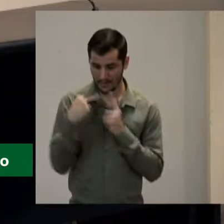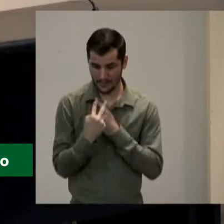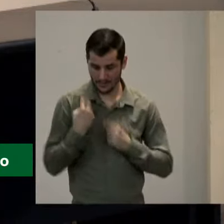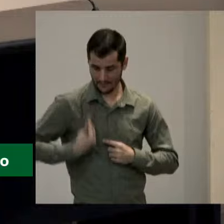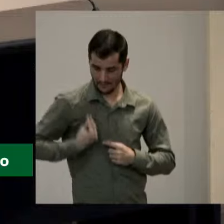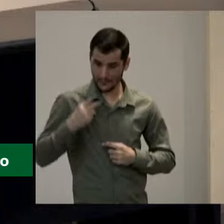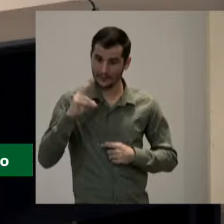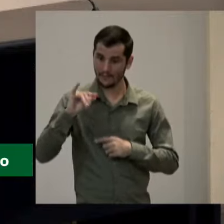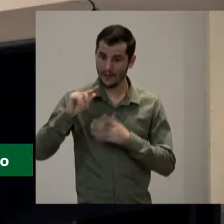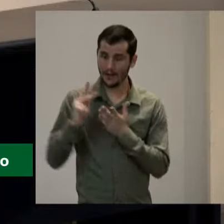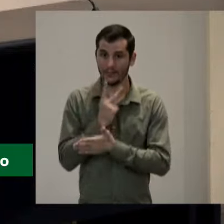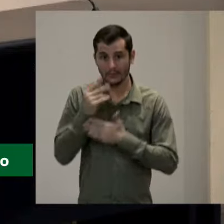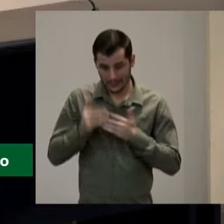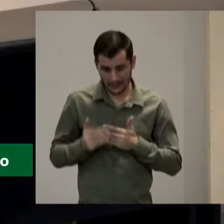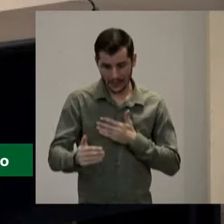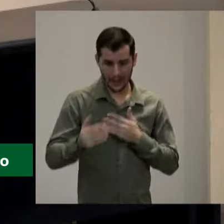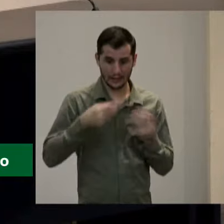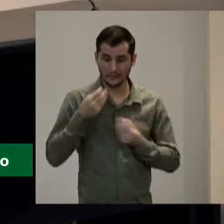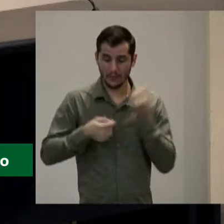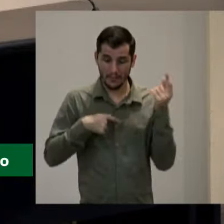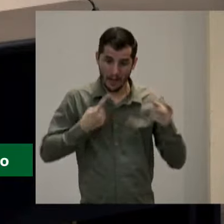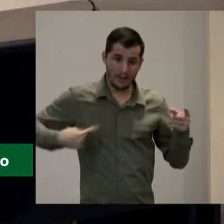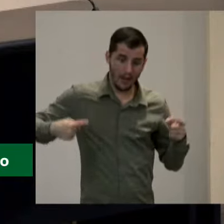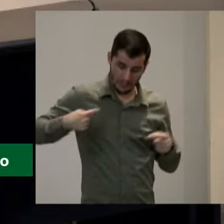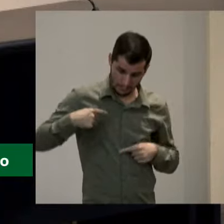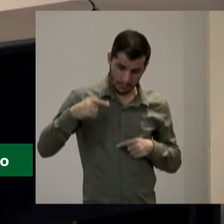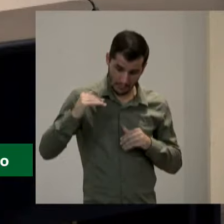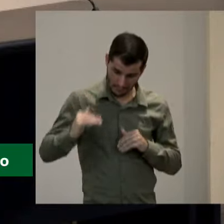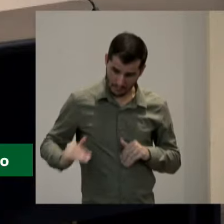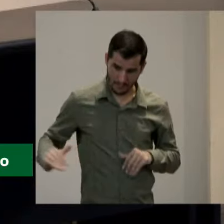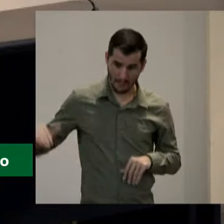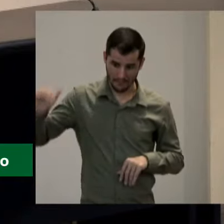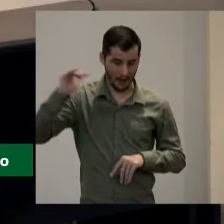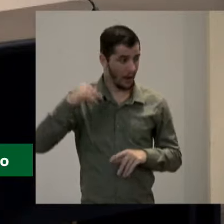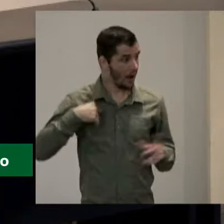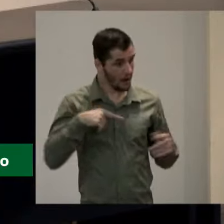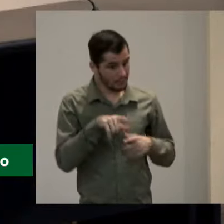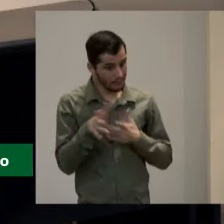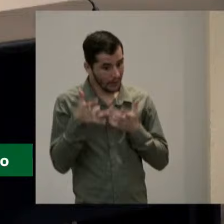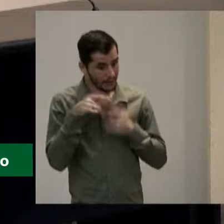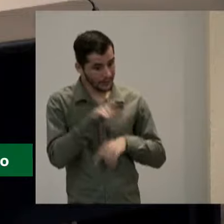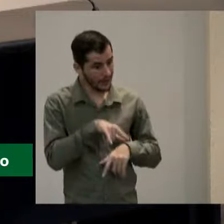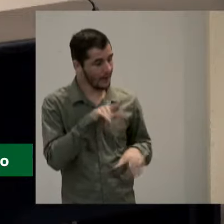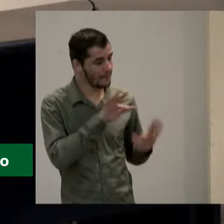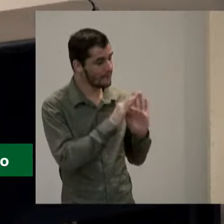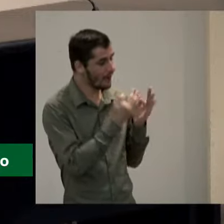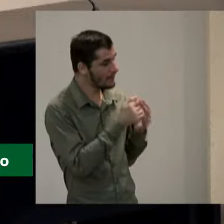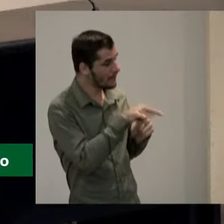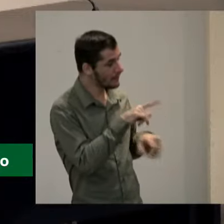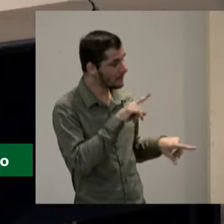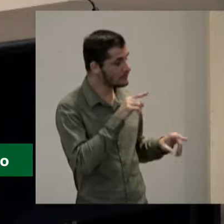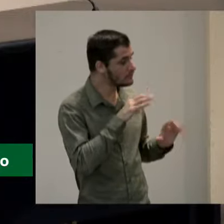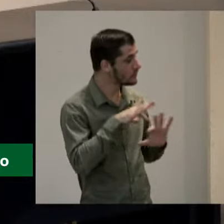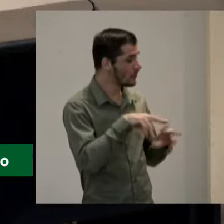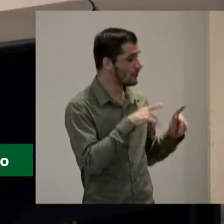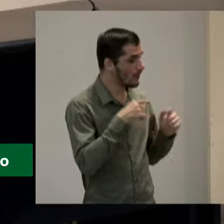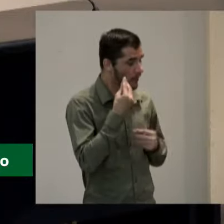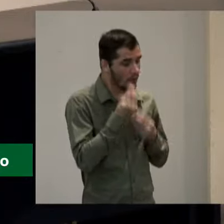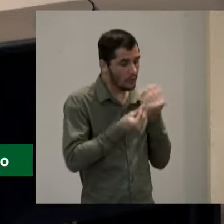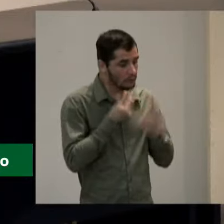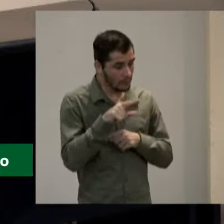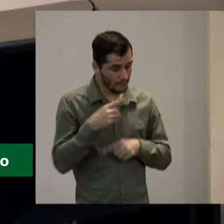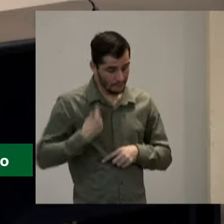E eu fui crescendo. E o que eu queria, aí agora eu já entro, saio do mundo da família e entro no mundo da pessoa com deficiência. Eu